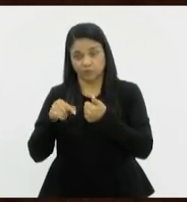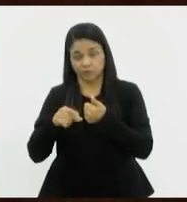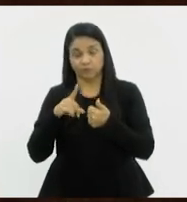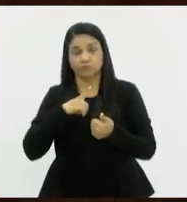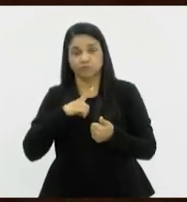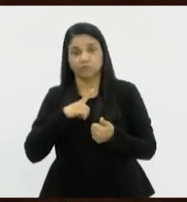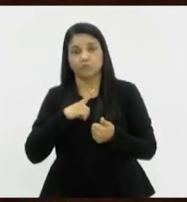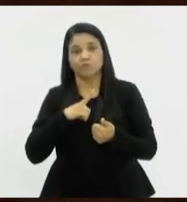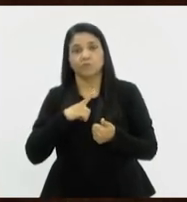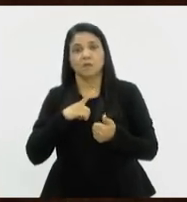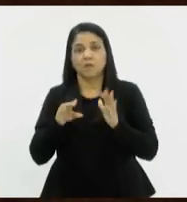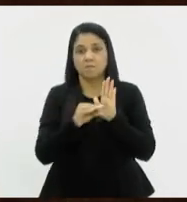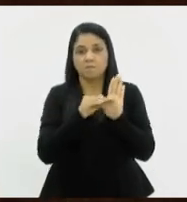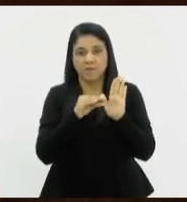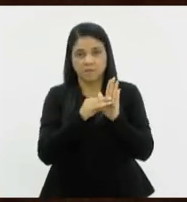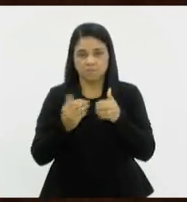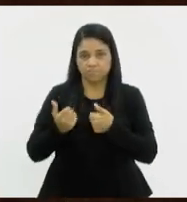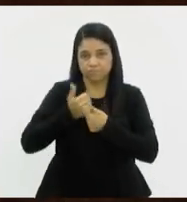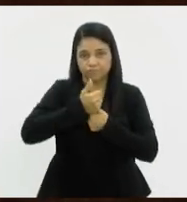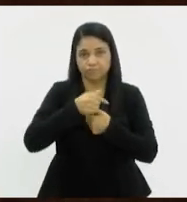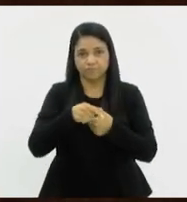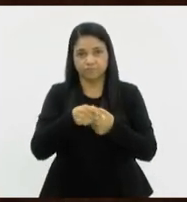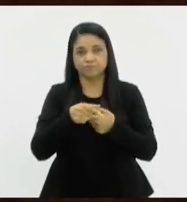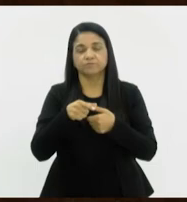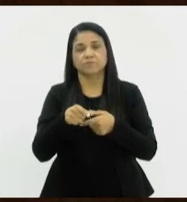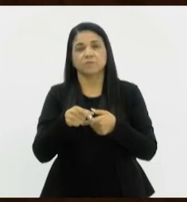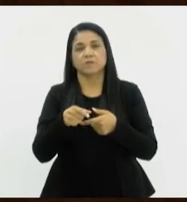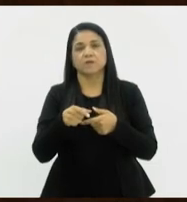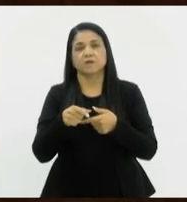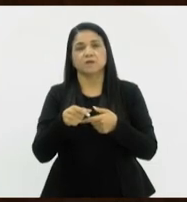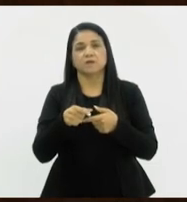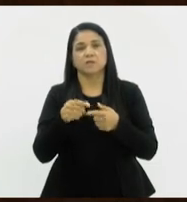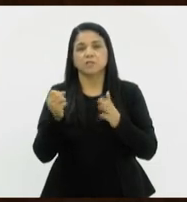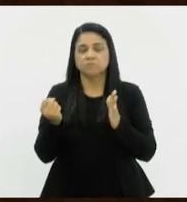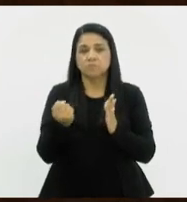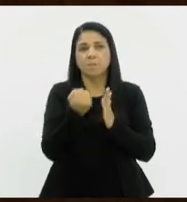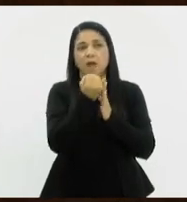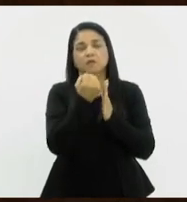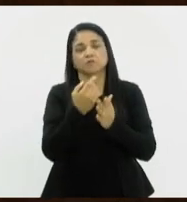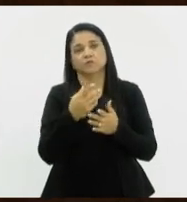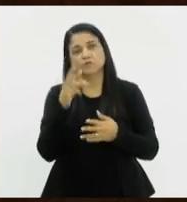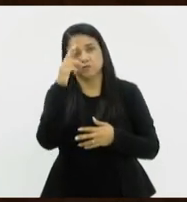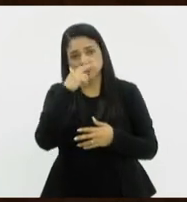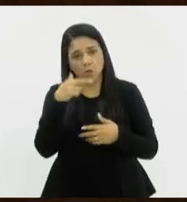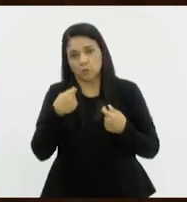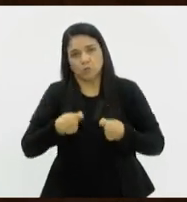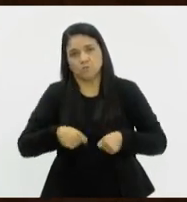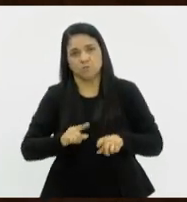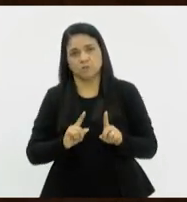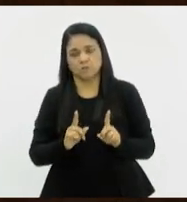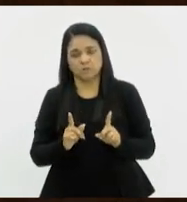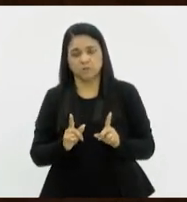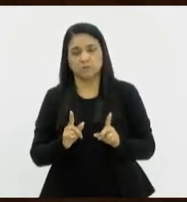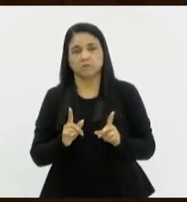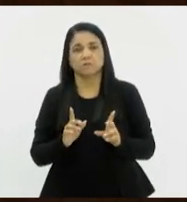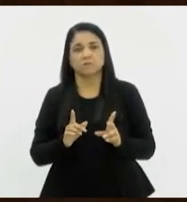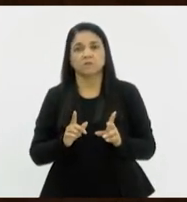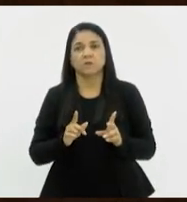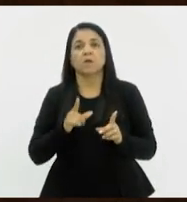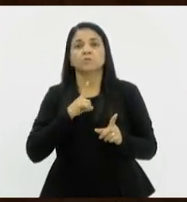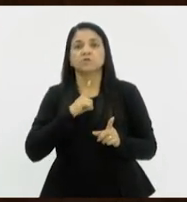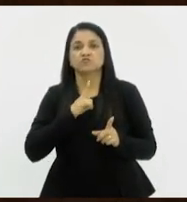que quando sancionar, medirá o impacto fiscal, não há necessidade disso, porque já